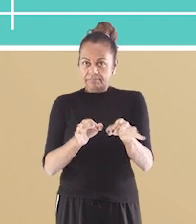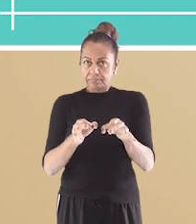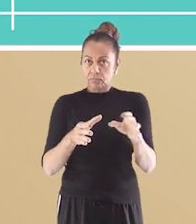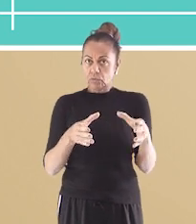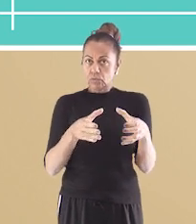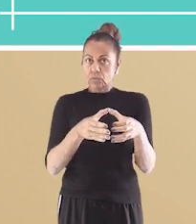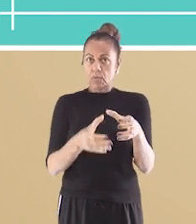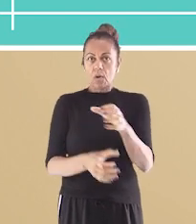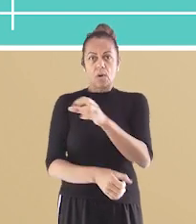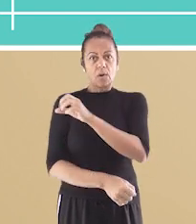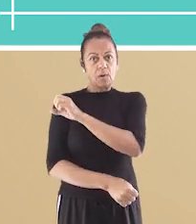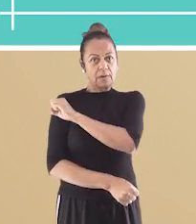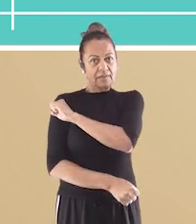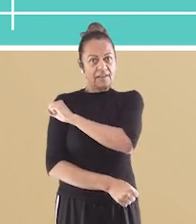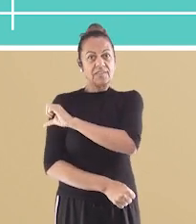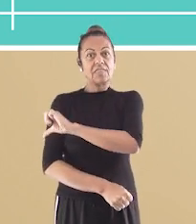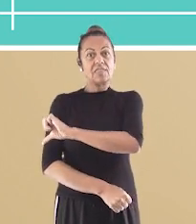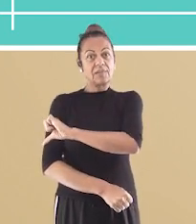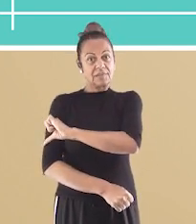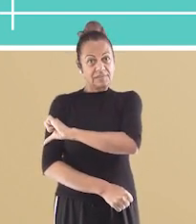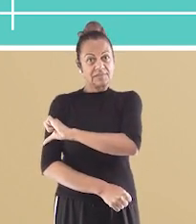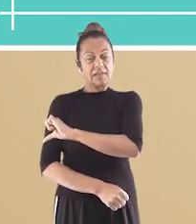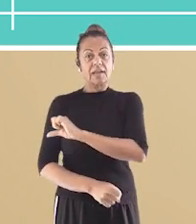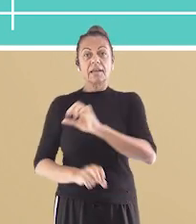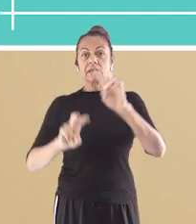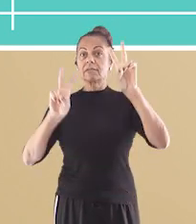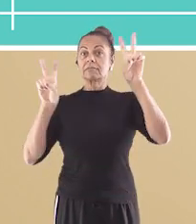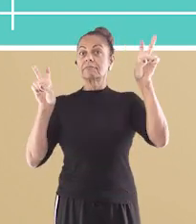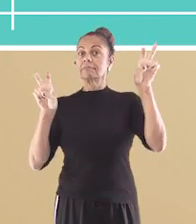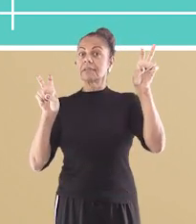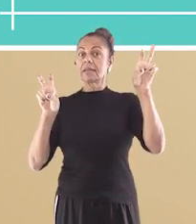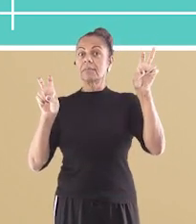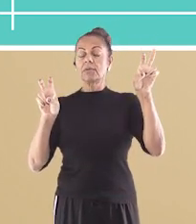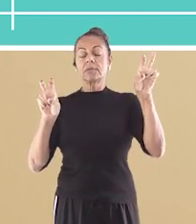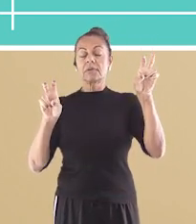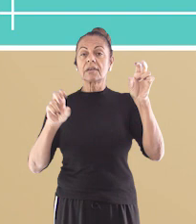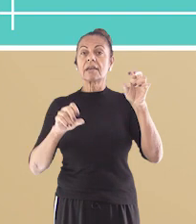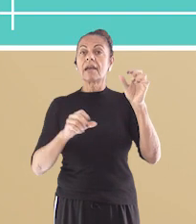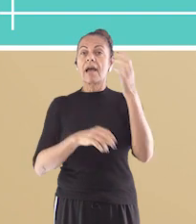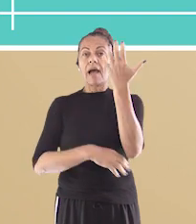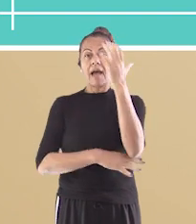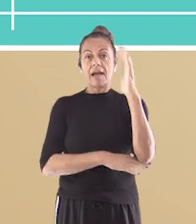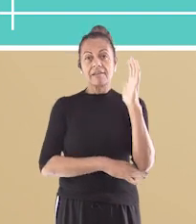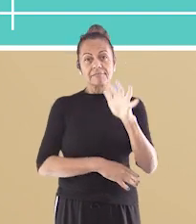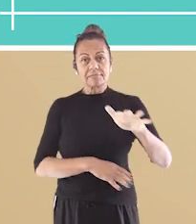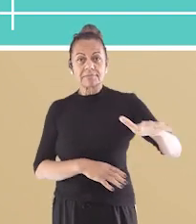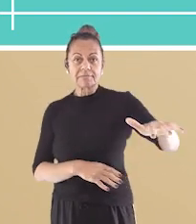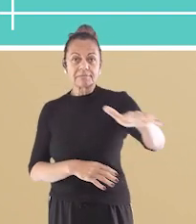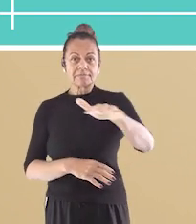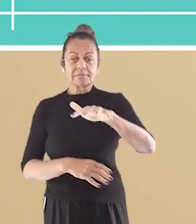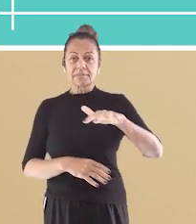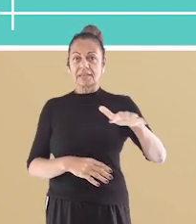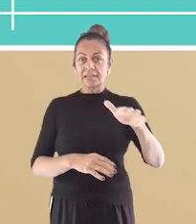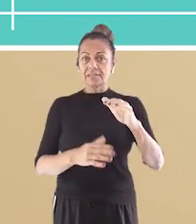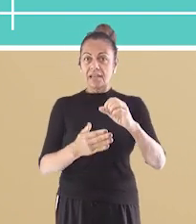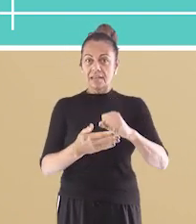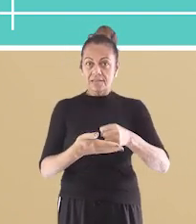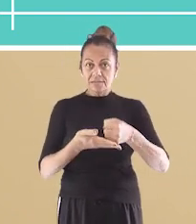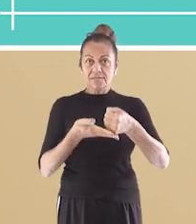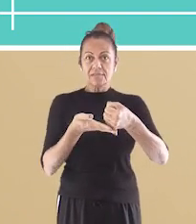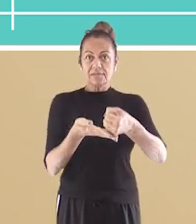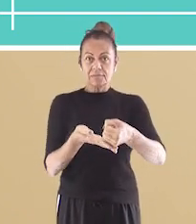9º anos da EJA. Tem como eixo temático meio ambiente e sustentabilidade. O objetivo